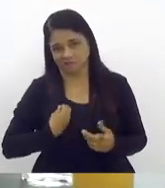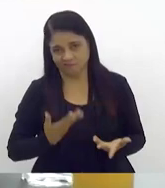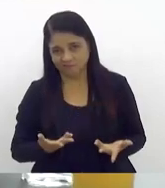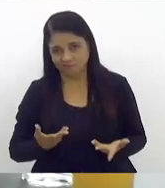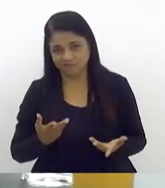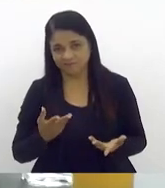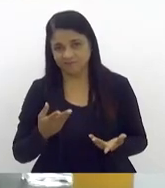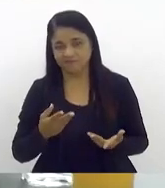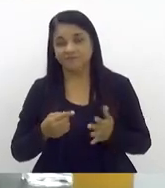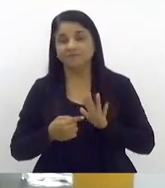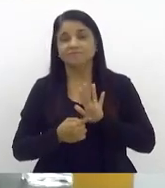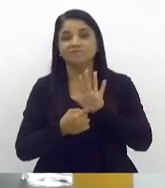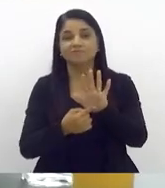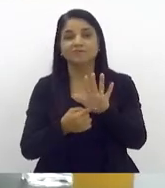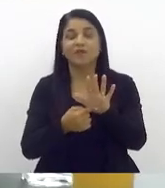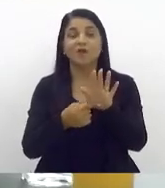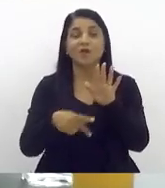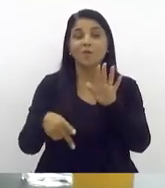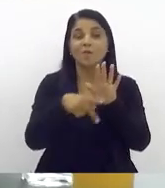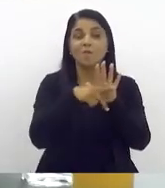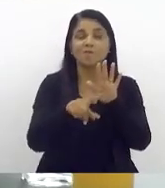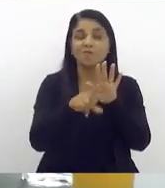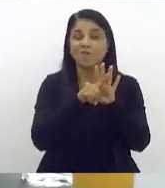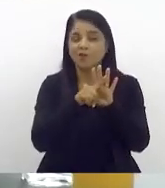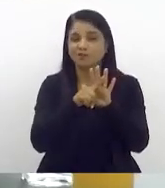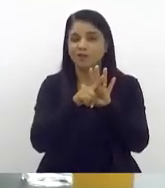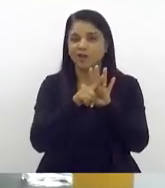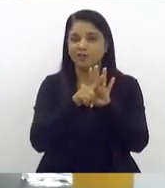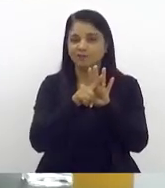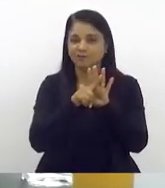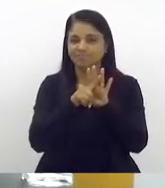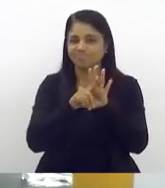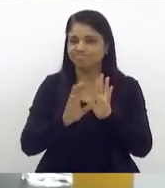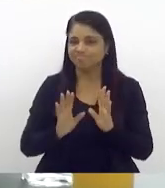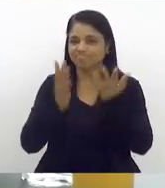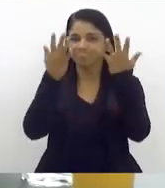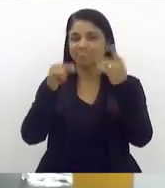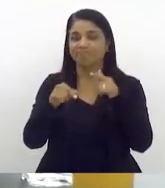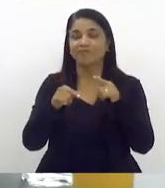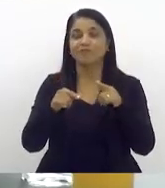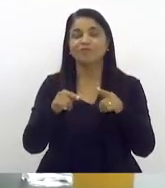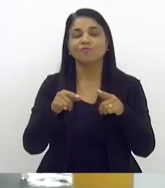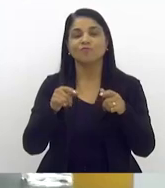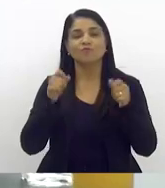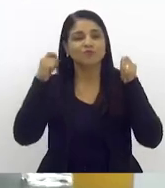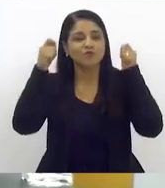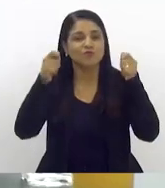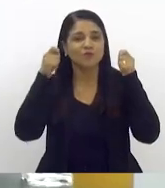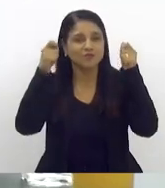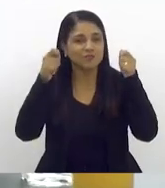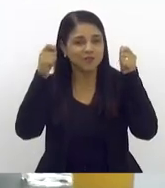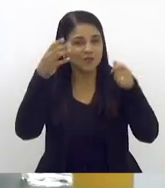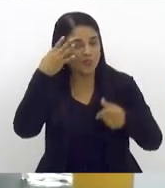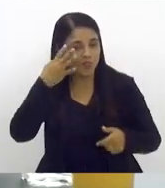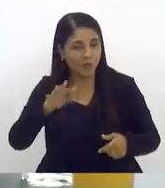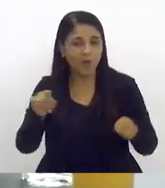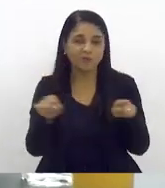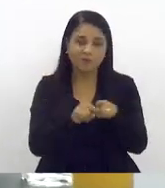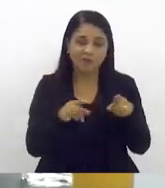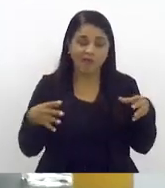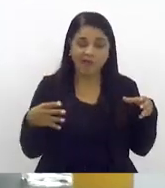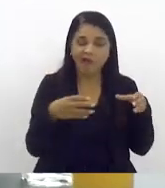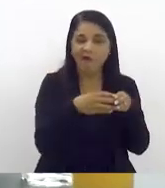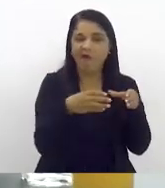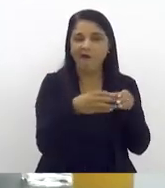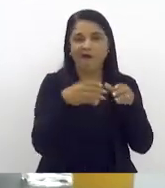importante blindar, frisar aqui com um projeto desse. Além de blindar o torcedor normal, blinda também a própria torcida organizada.